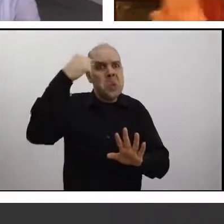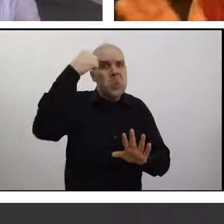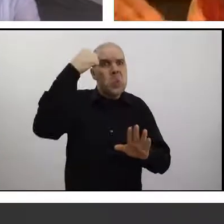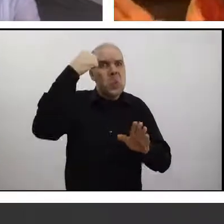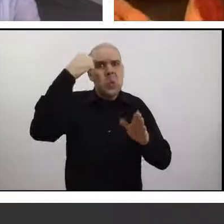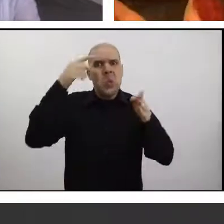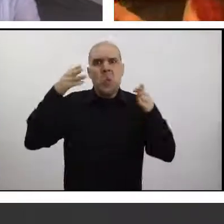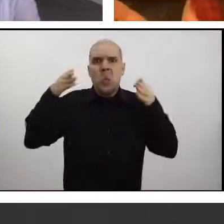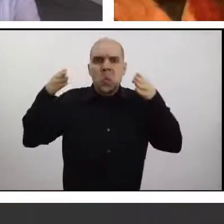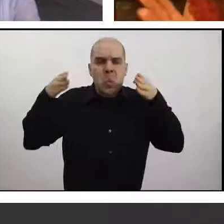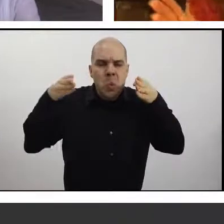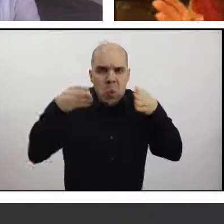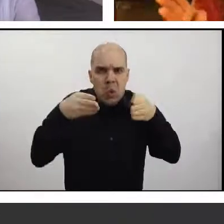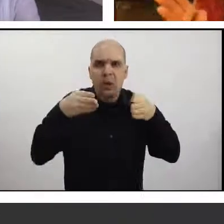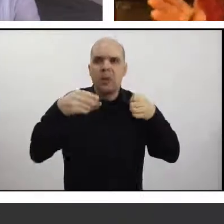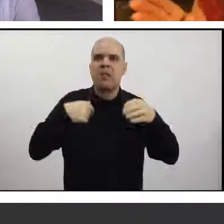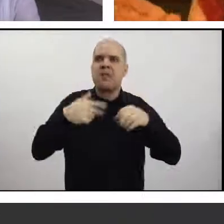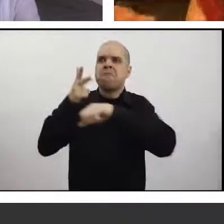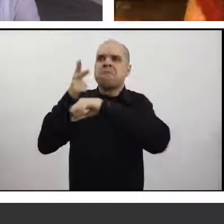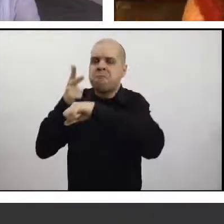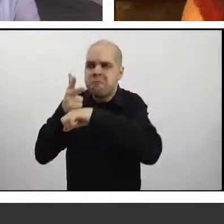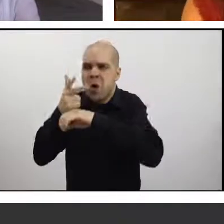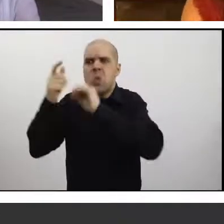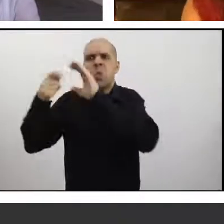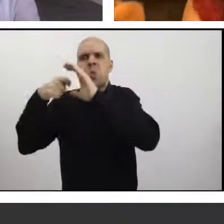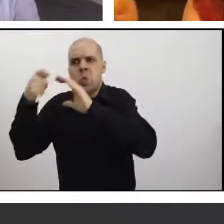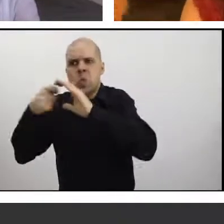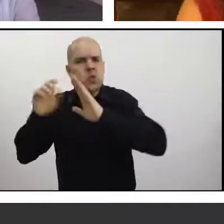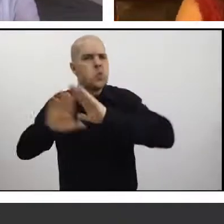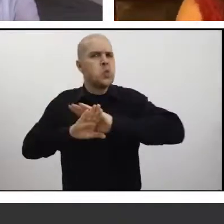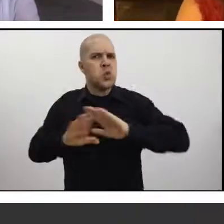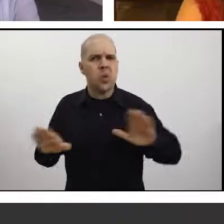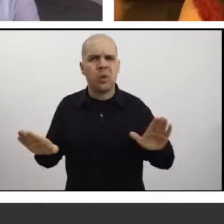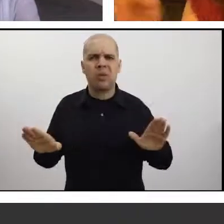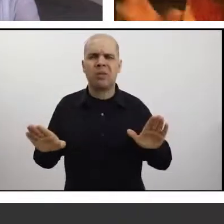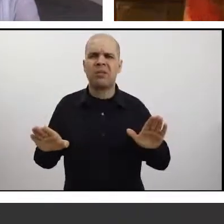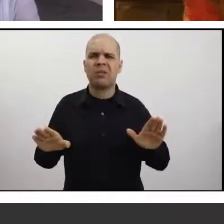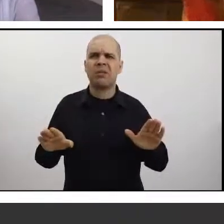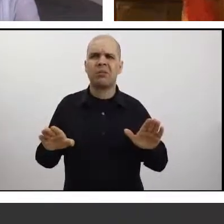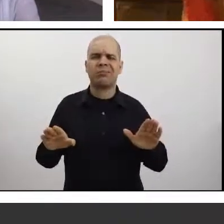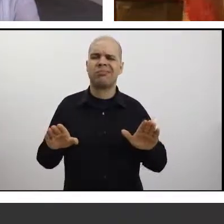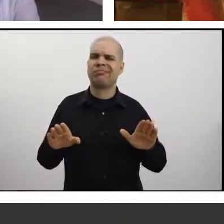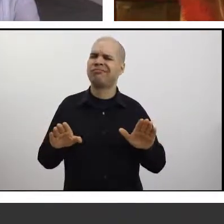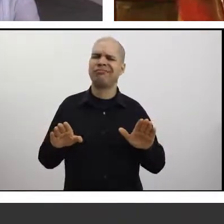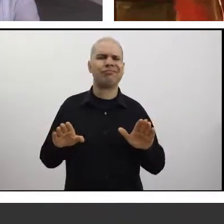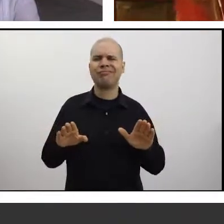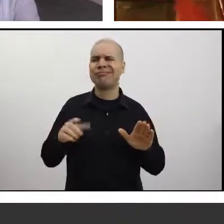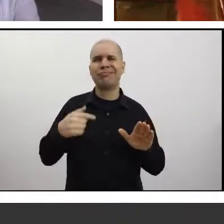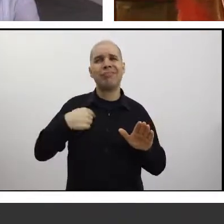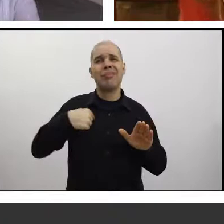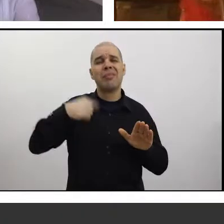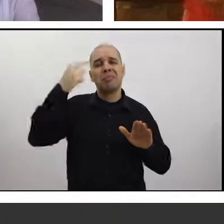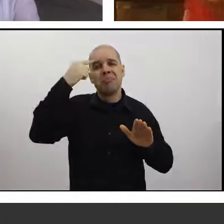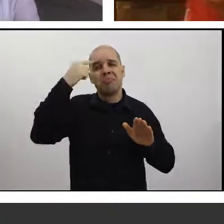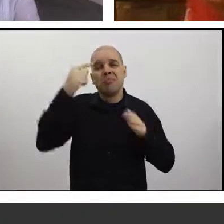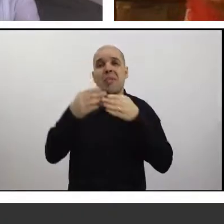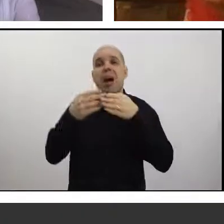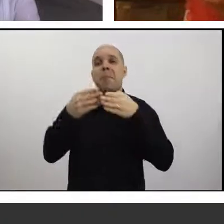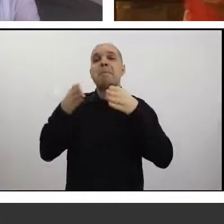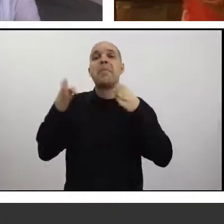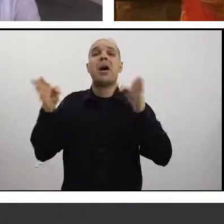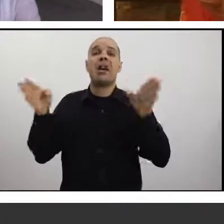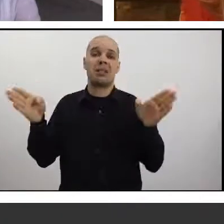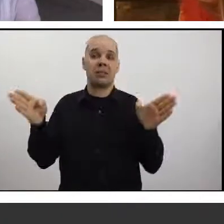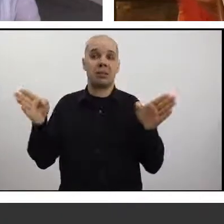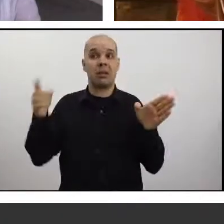vou ser uma cineasta, então agora eu vou nessa linha reta e vou fazer filmes. Porque eu acho que dependendo do